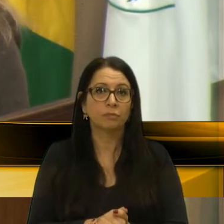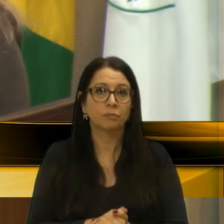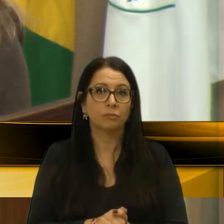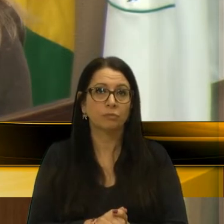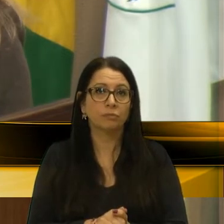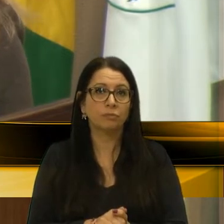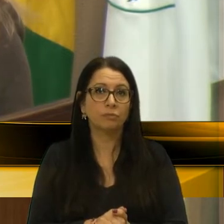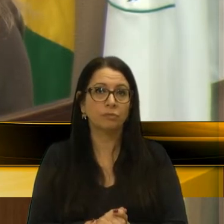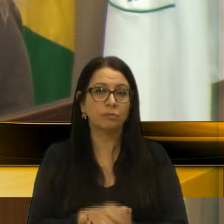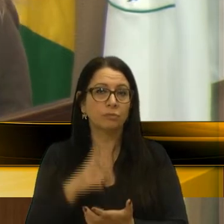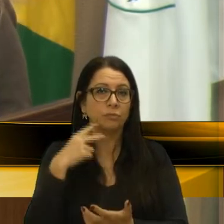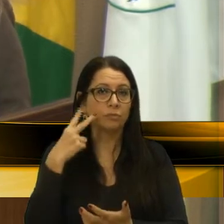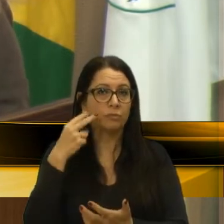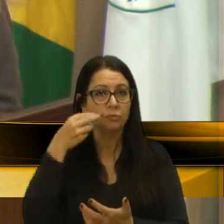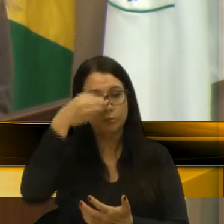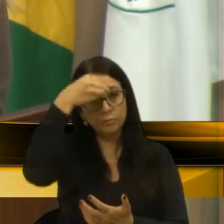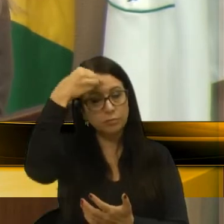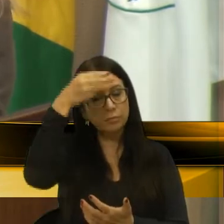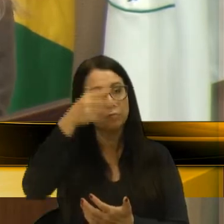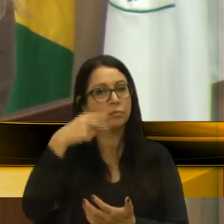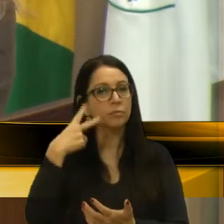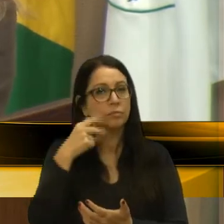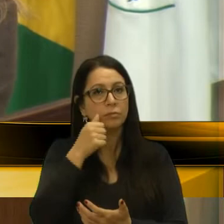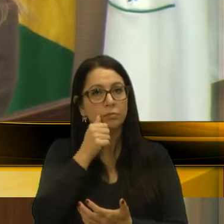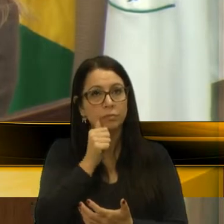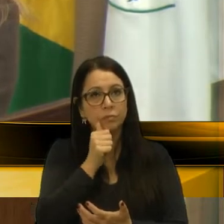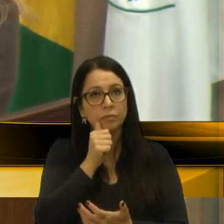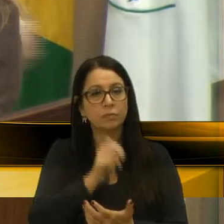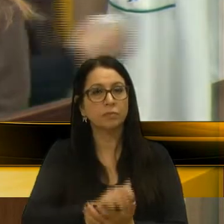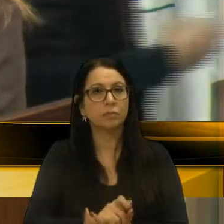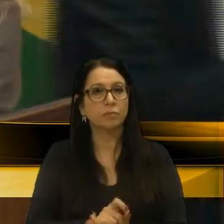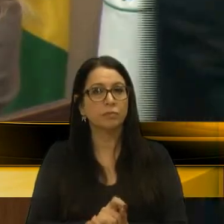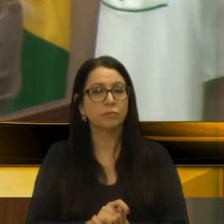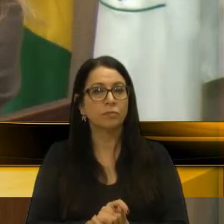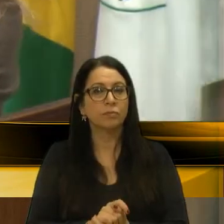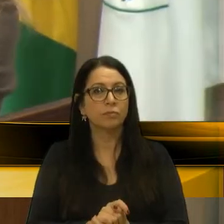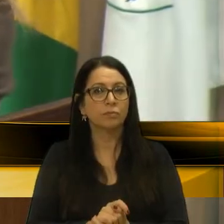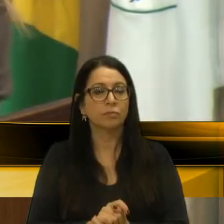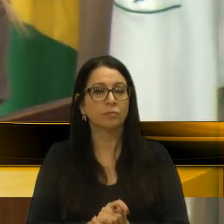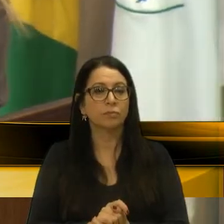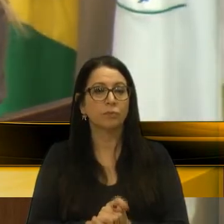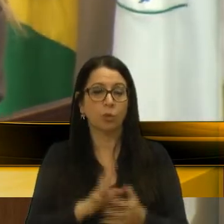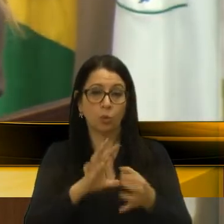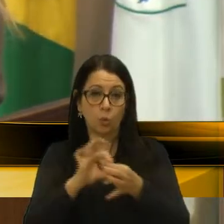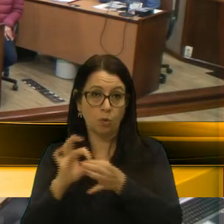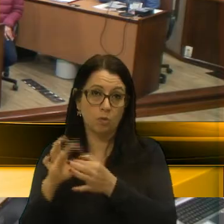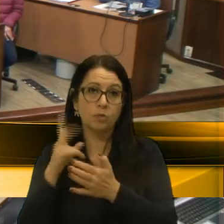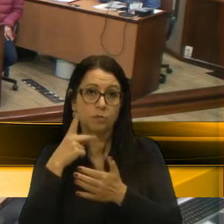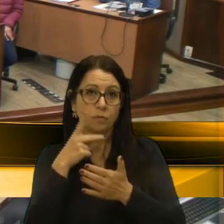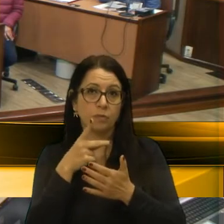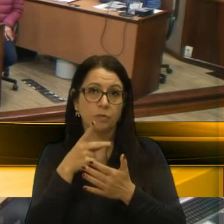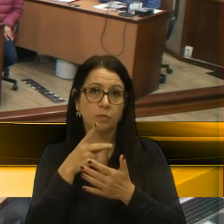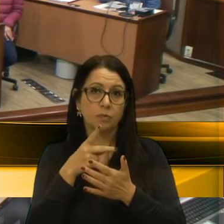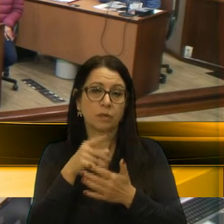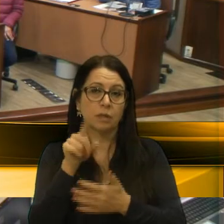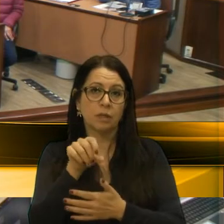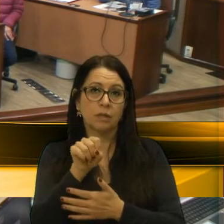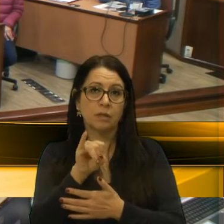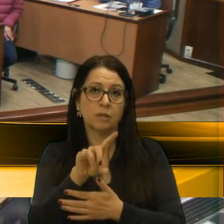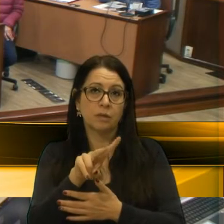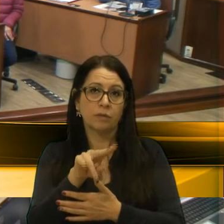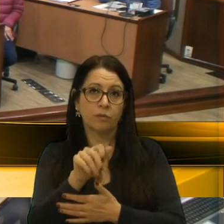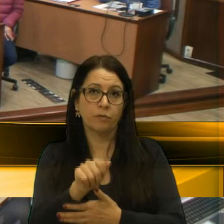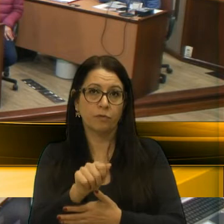O seu à parte, vereador Kiko. Vereadora Paula, no contexto que a senhora está falando, a doutora Silvia Regina Becker diz